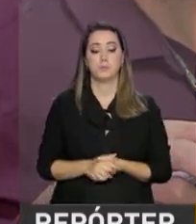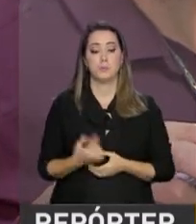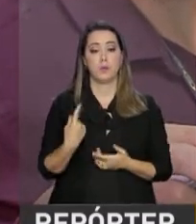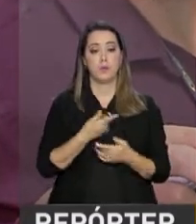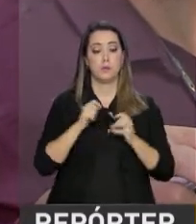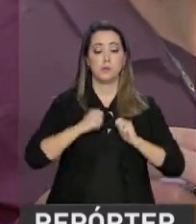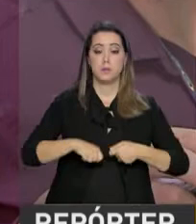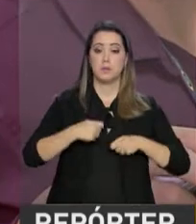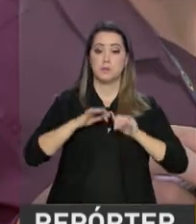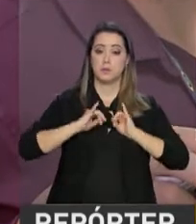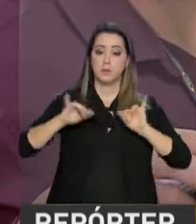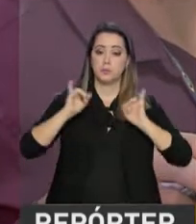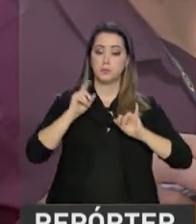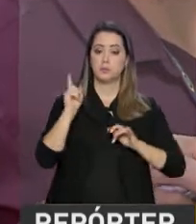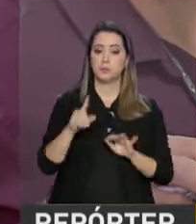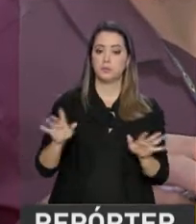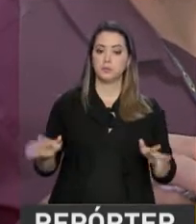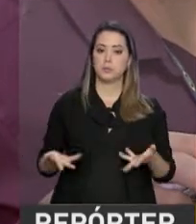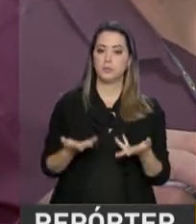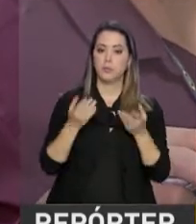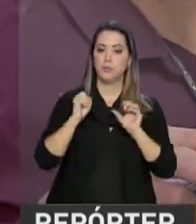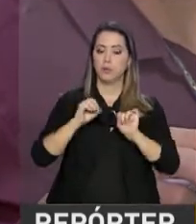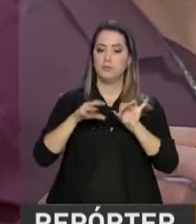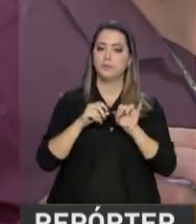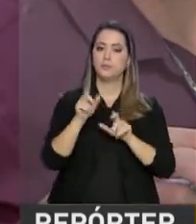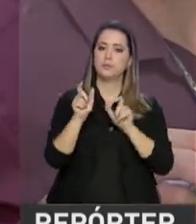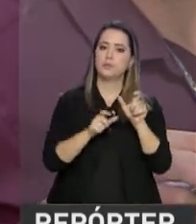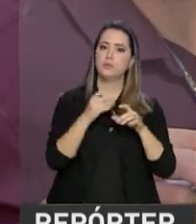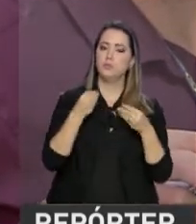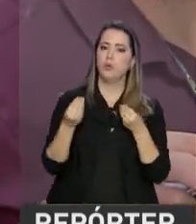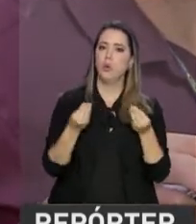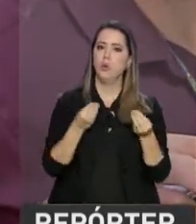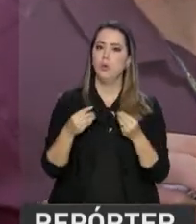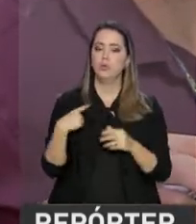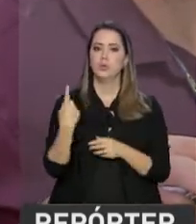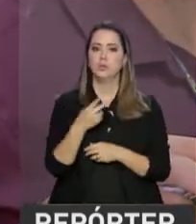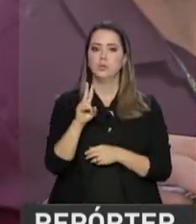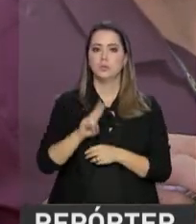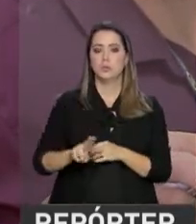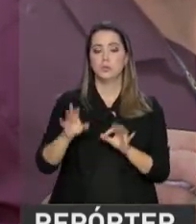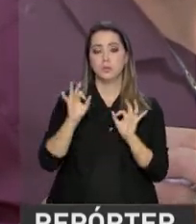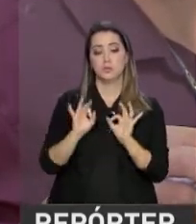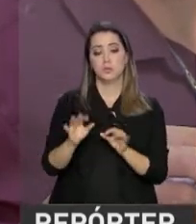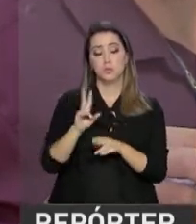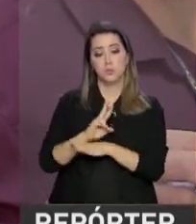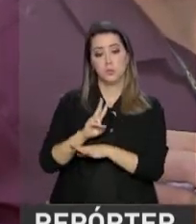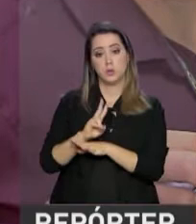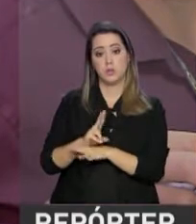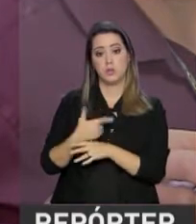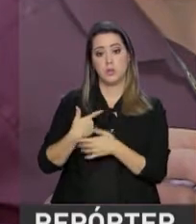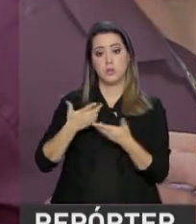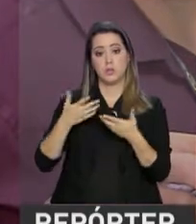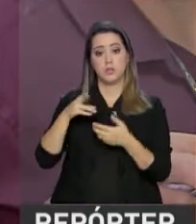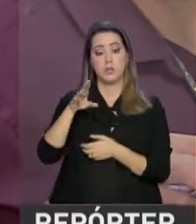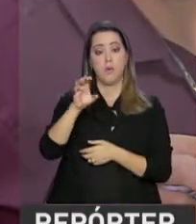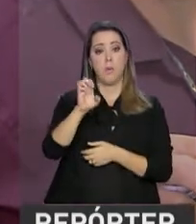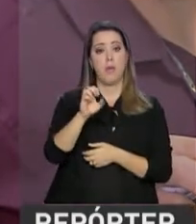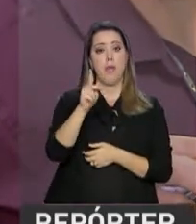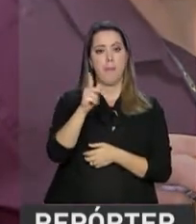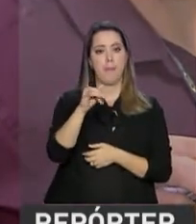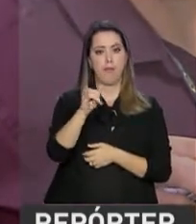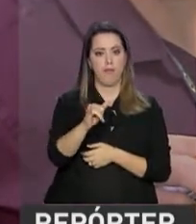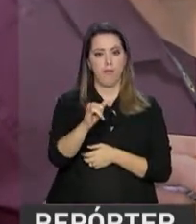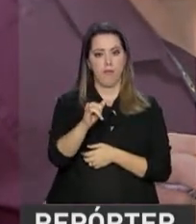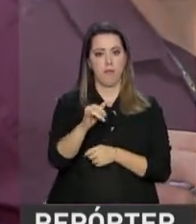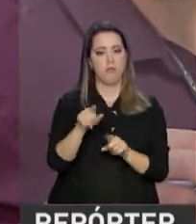a companhia vai fazer é justamente orientar as pessoas para que elas utilizem os equipamentos de proteção individual epis equipamentos de proteção coletiva